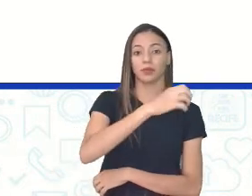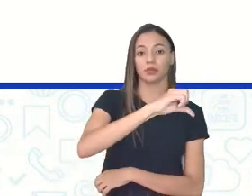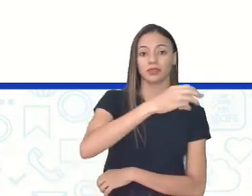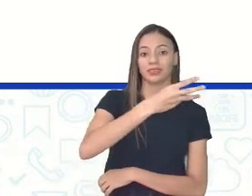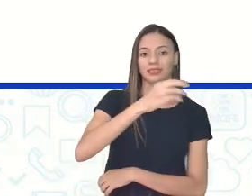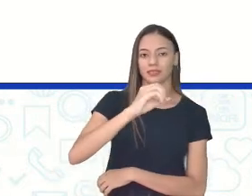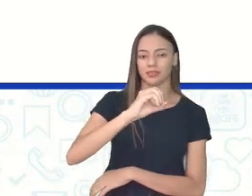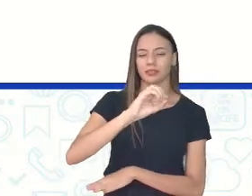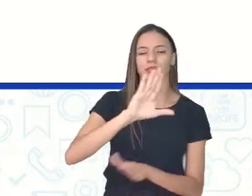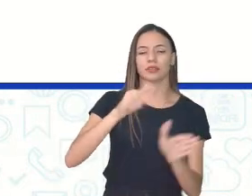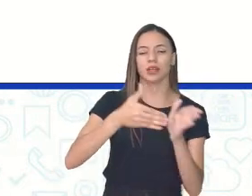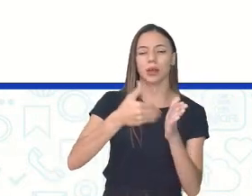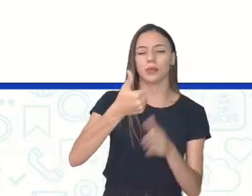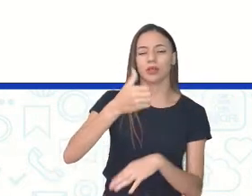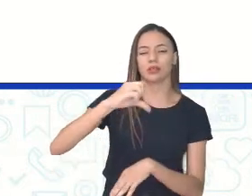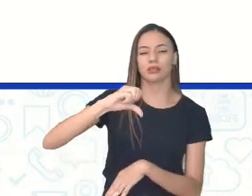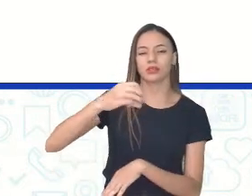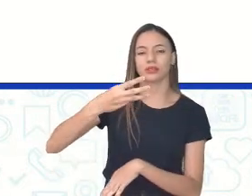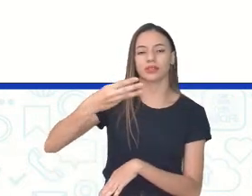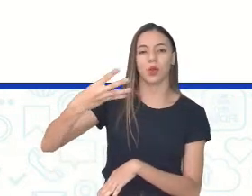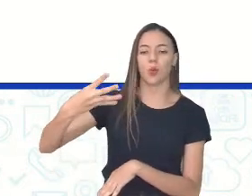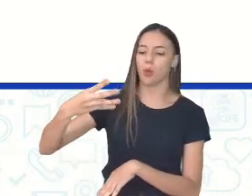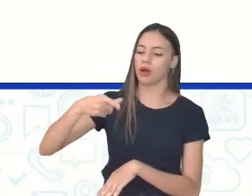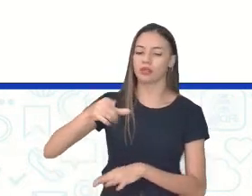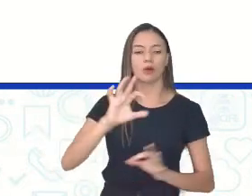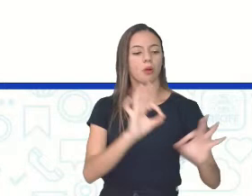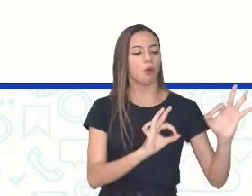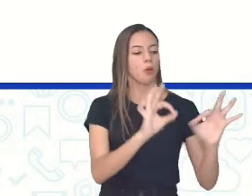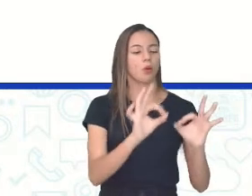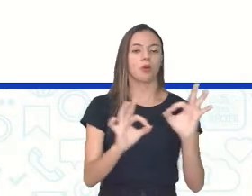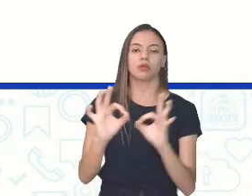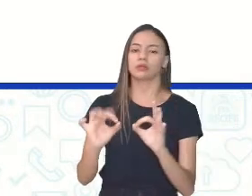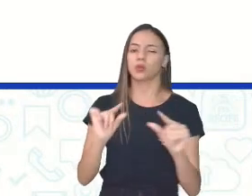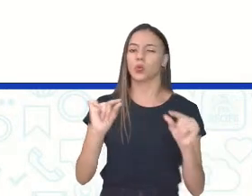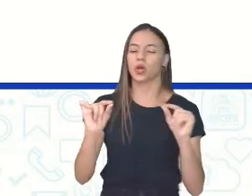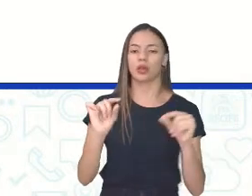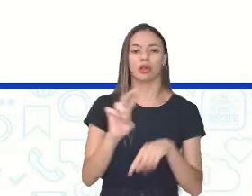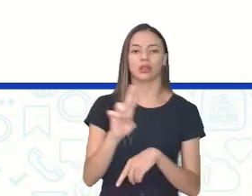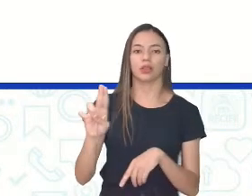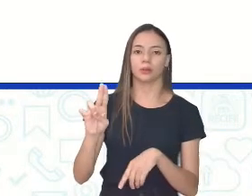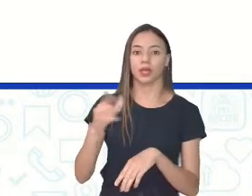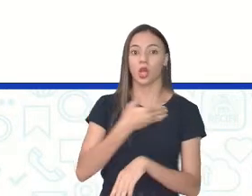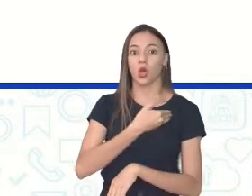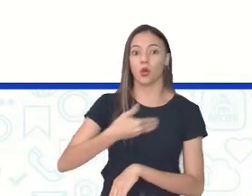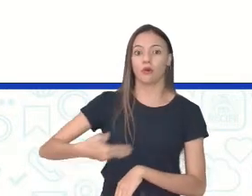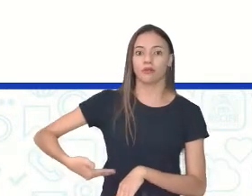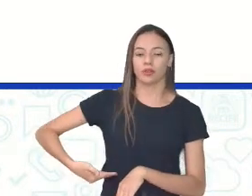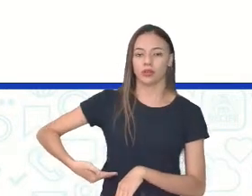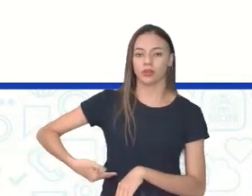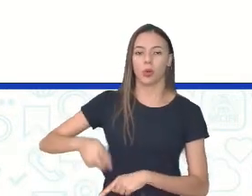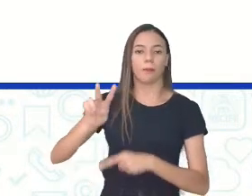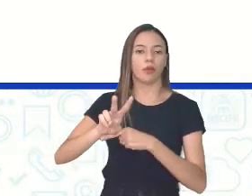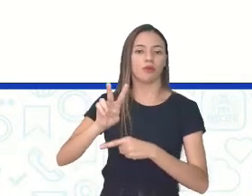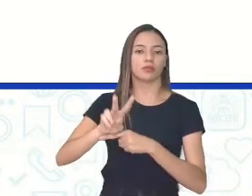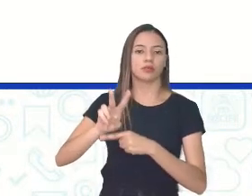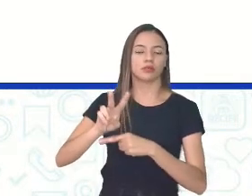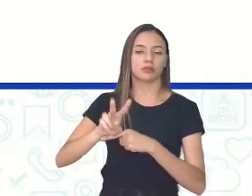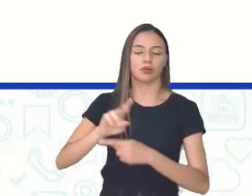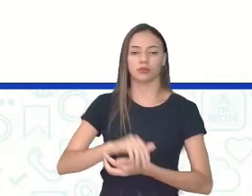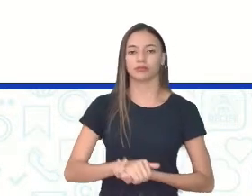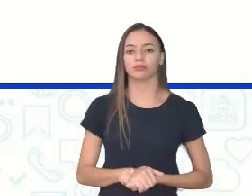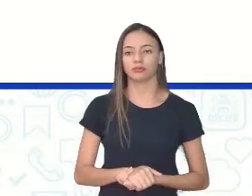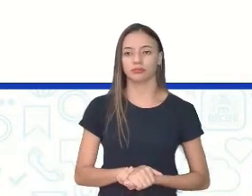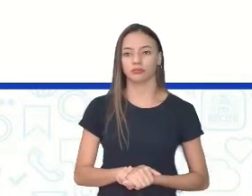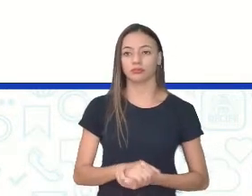e 1934 ele vai organizar, a gente teria o que a gente chama de governo provisório, né? Que foi marcada